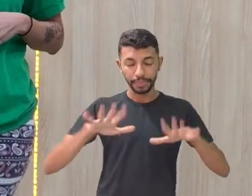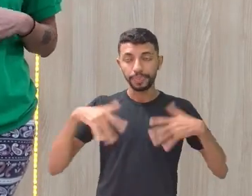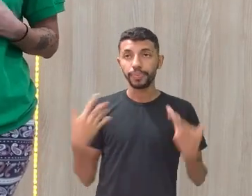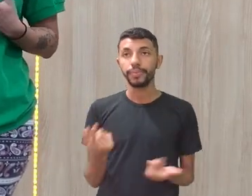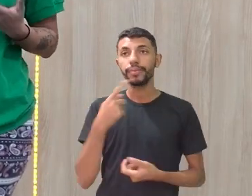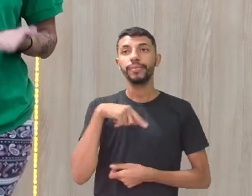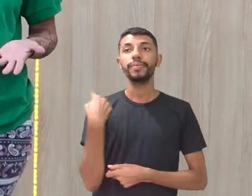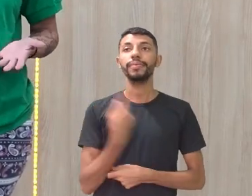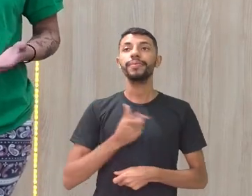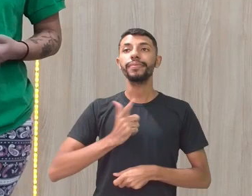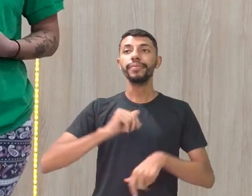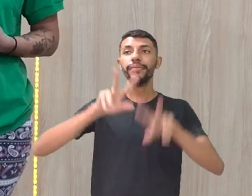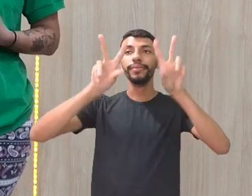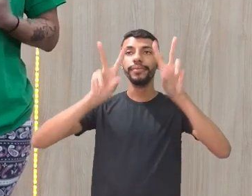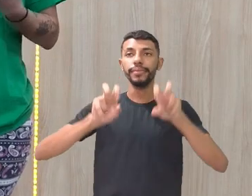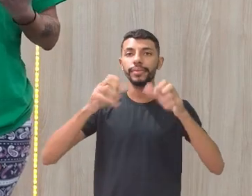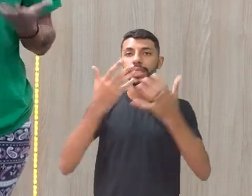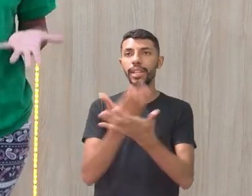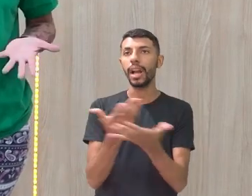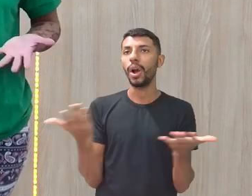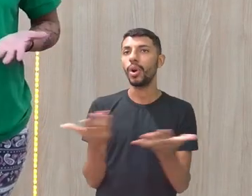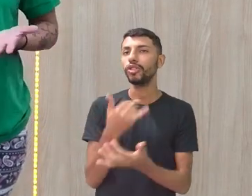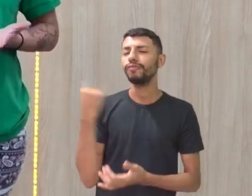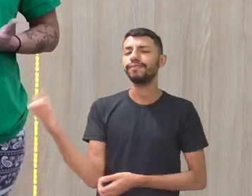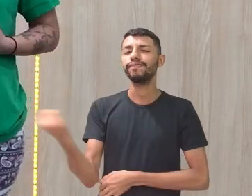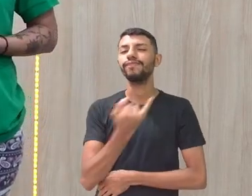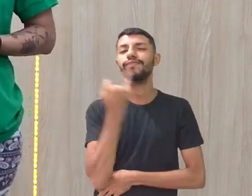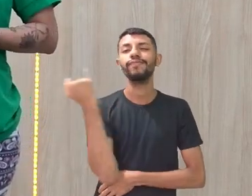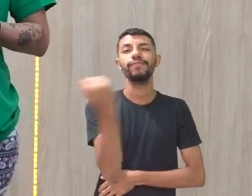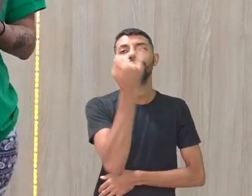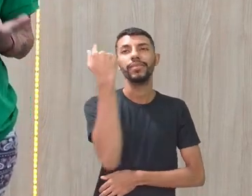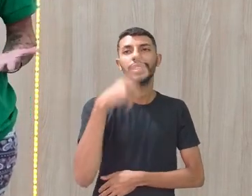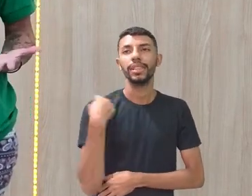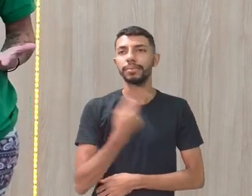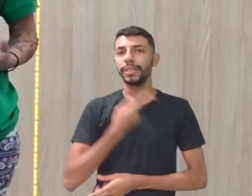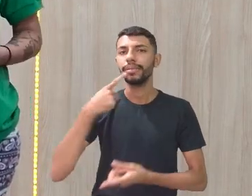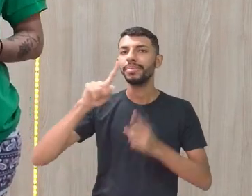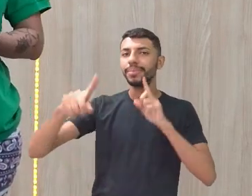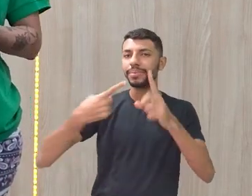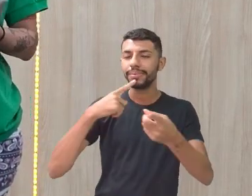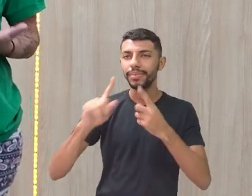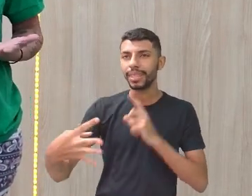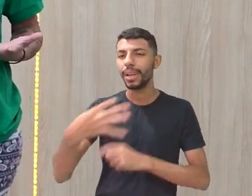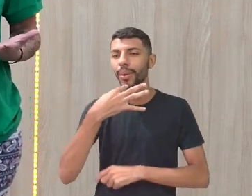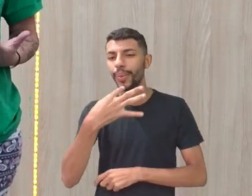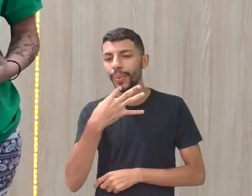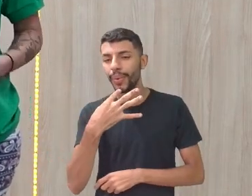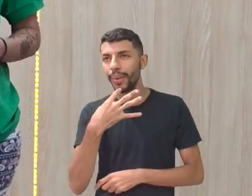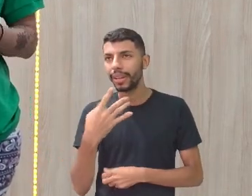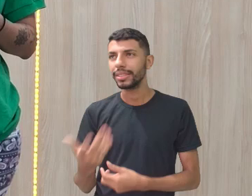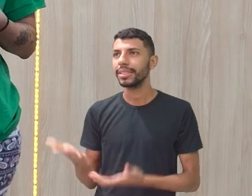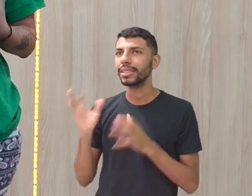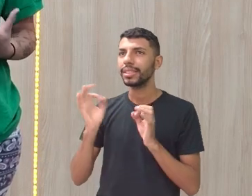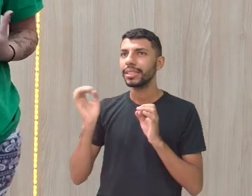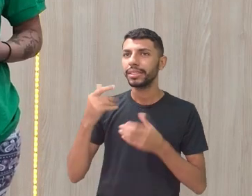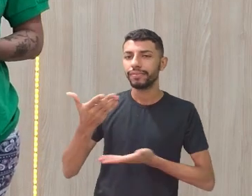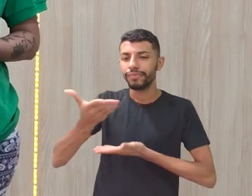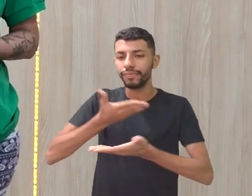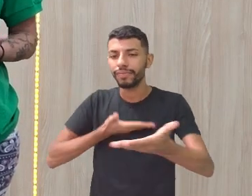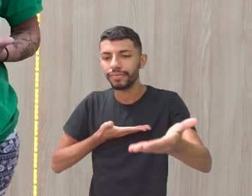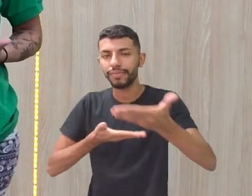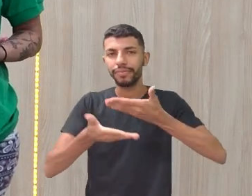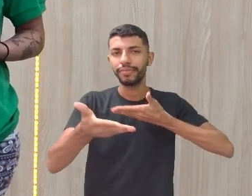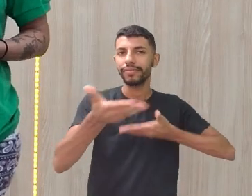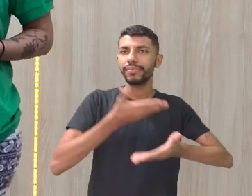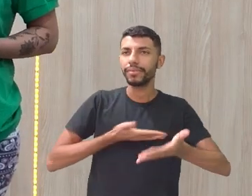tem um tema da aula hoje muito importante para a gente dialogar, conhecer aqui, né? Fazer essa troca que é